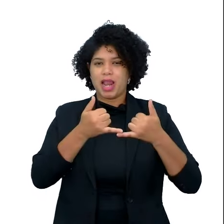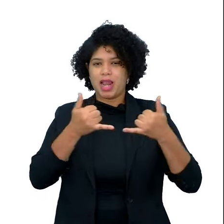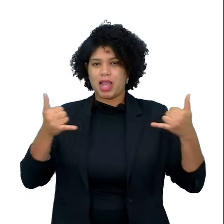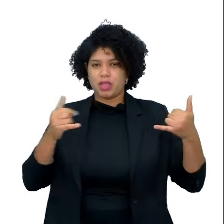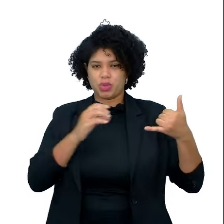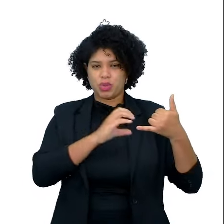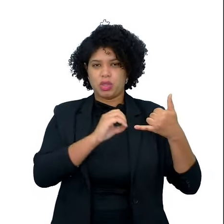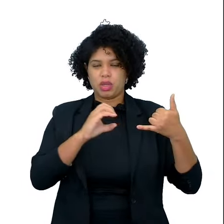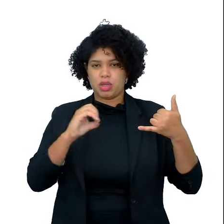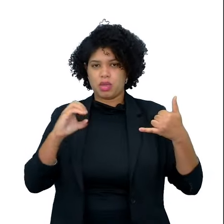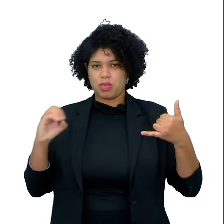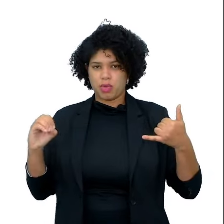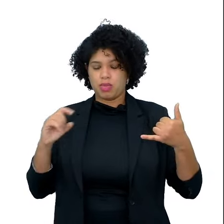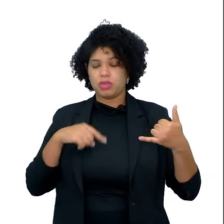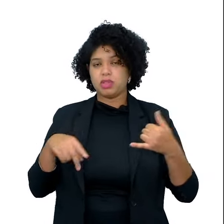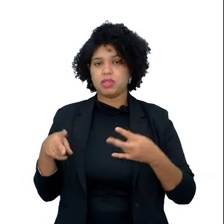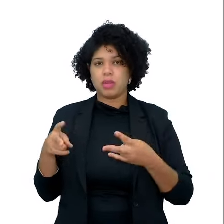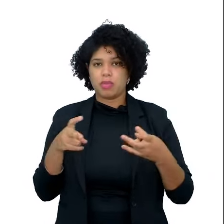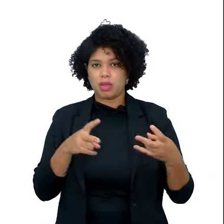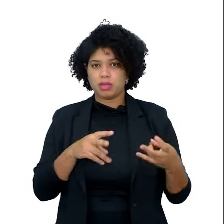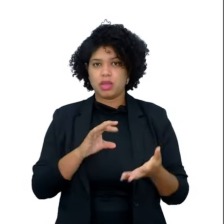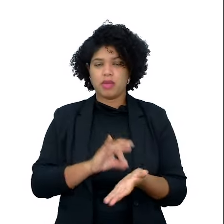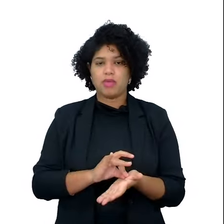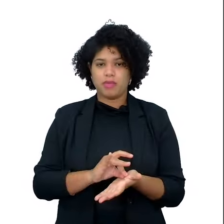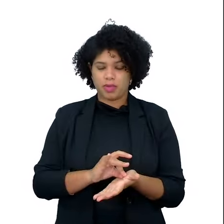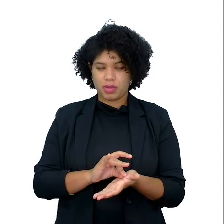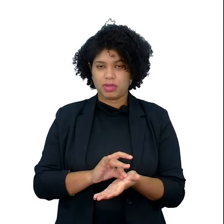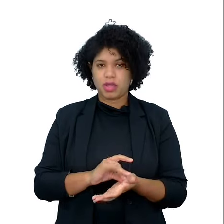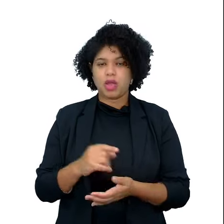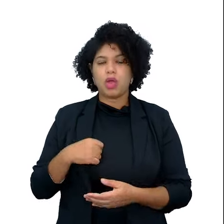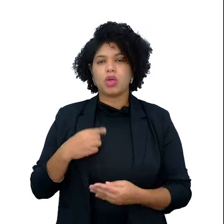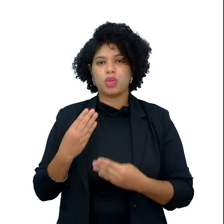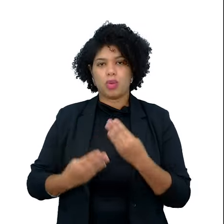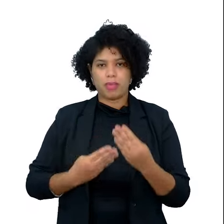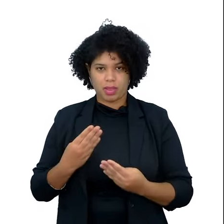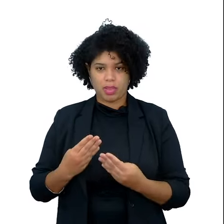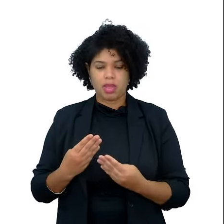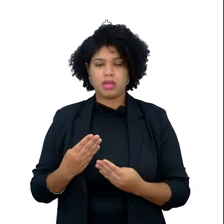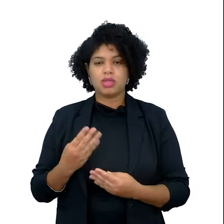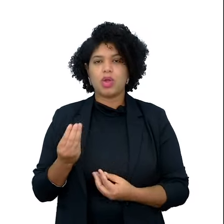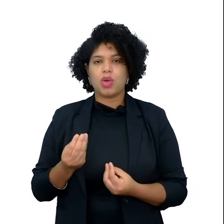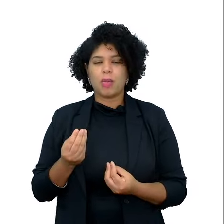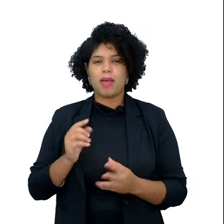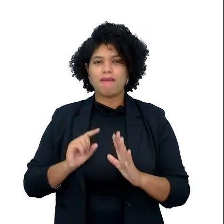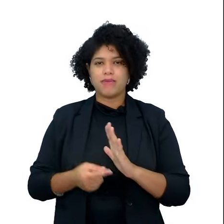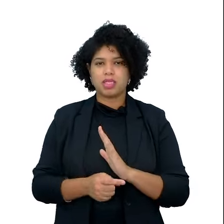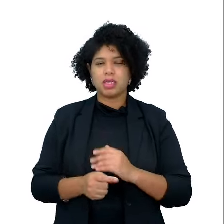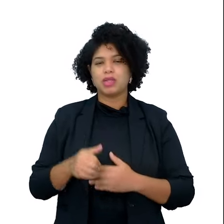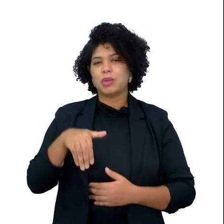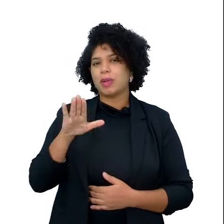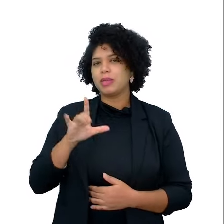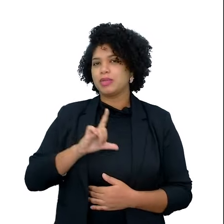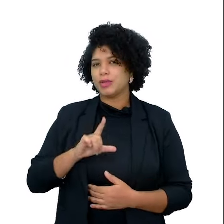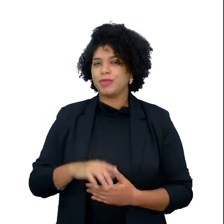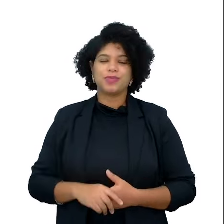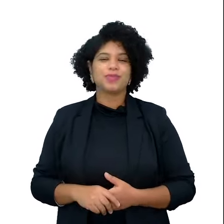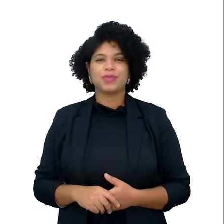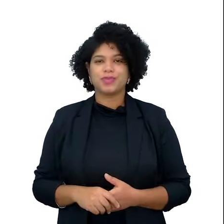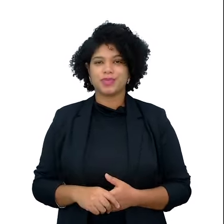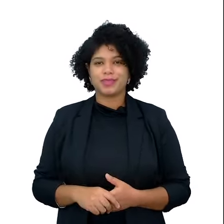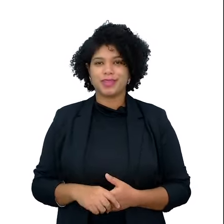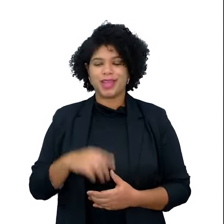para vocês conseguirem perceber de fato aonde a gente está no bimestre. Olha como a gente já está avançado, A gente iniciou lá